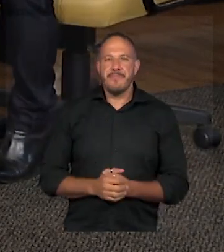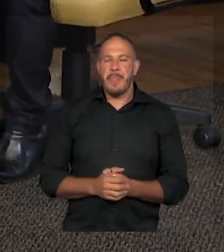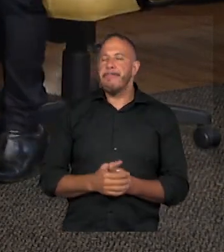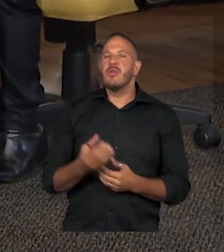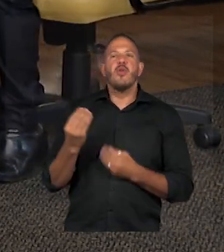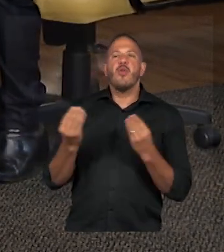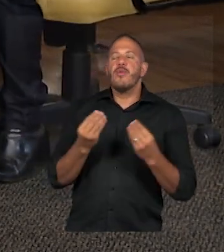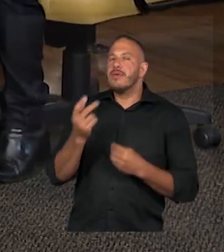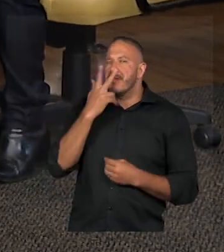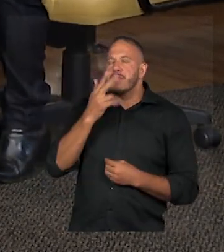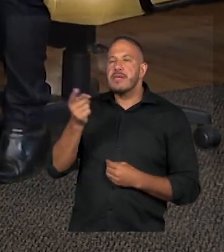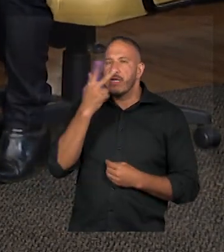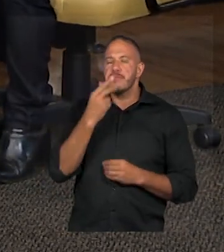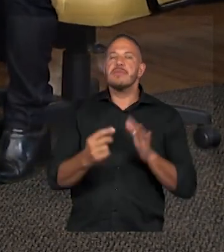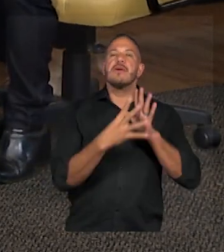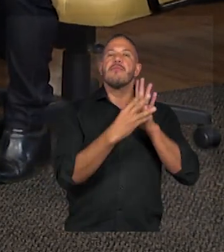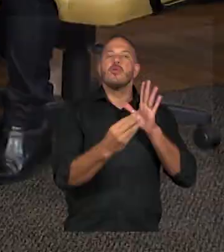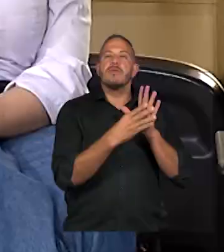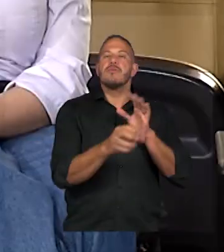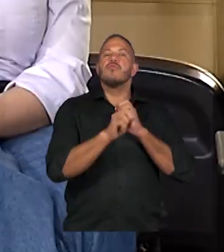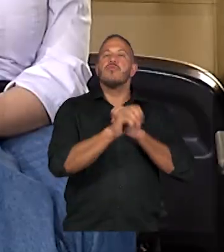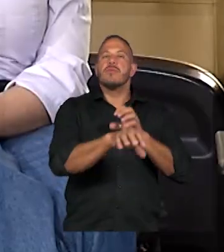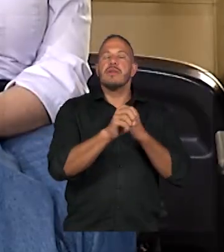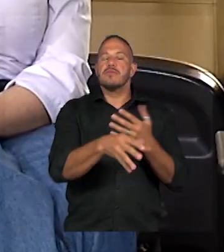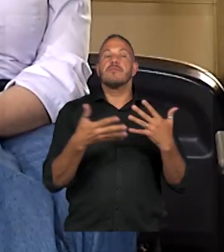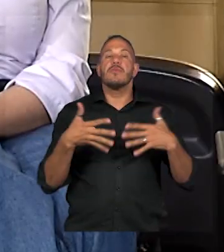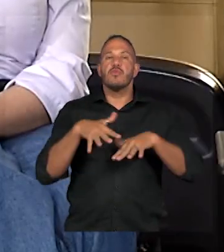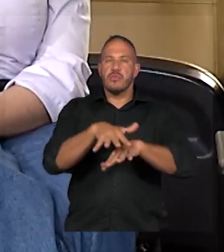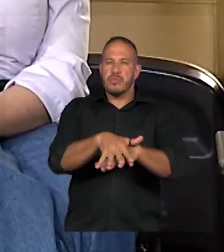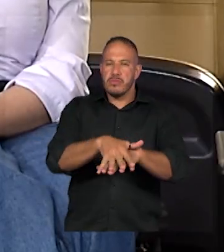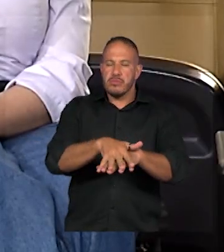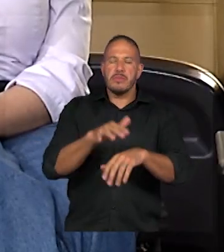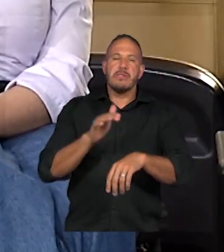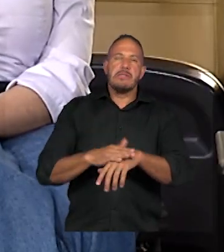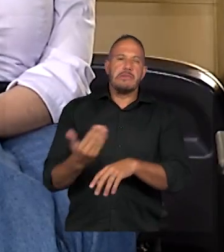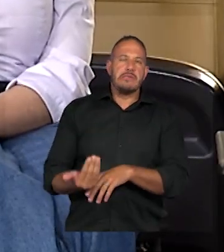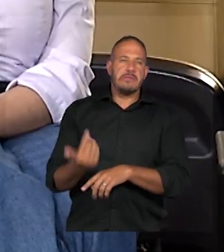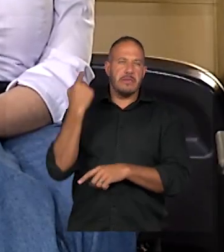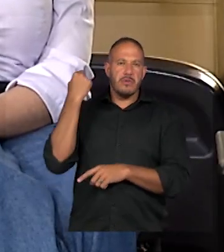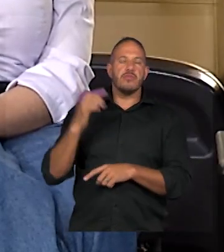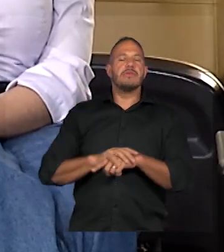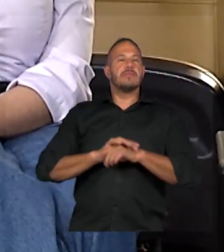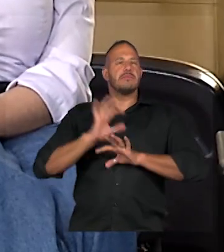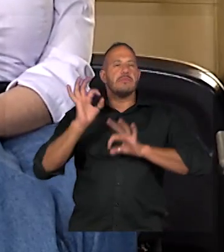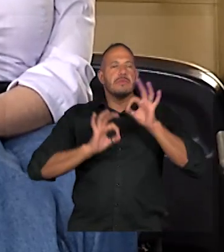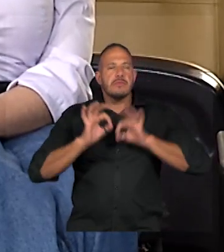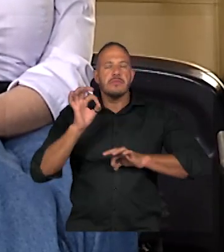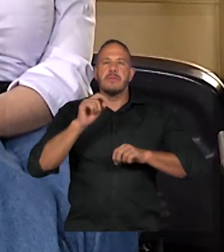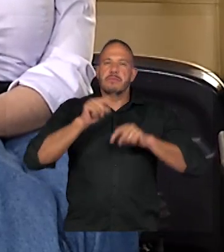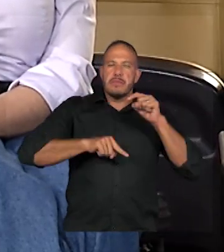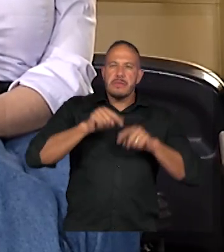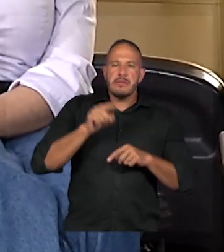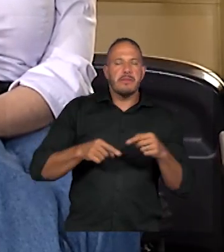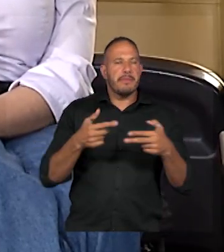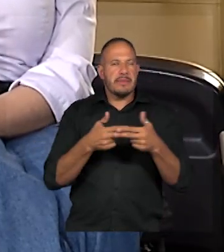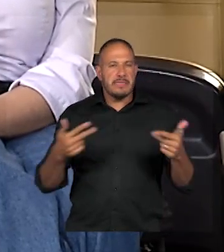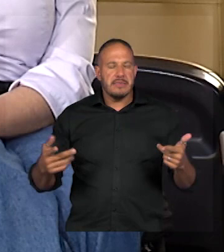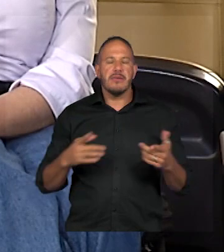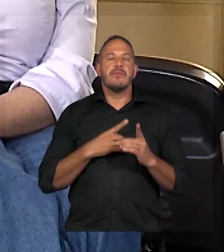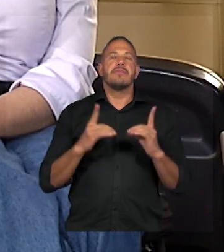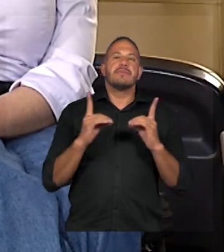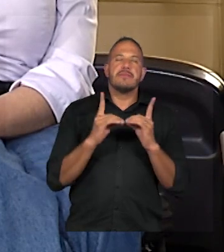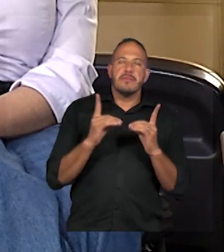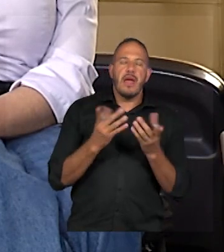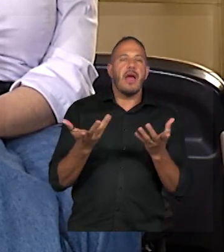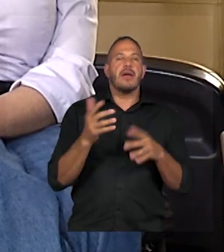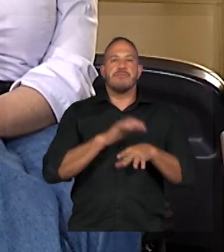ser o modelo de educação inclusiva? Desde a sua estrutura, material didático, a formação